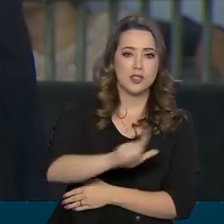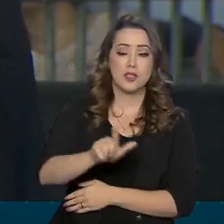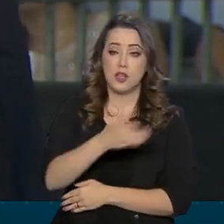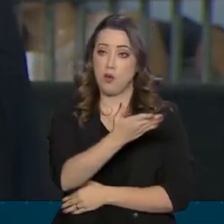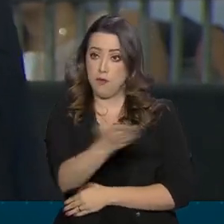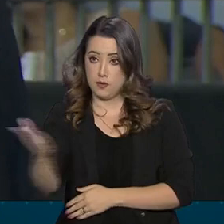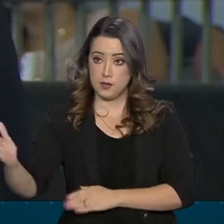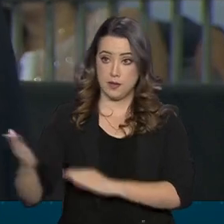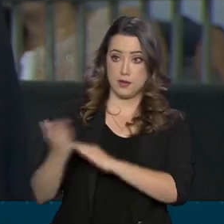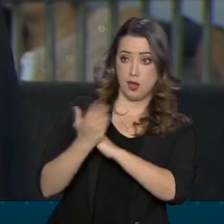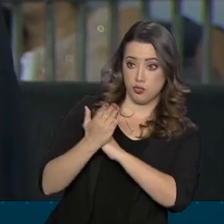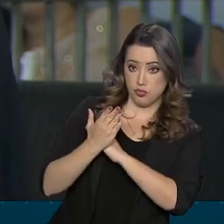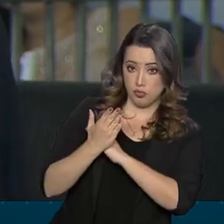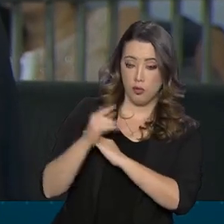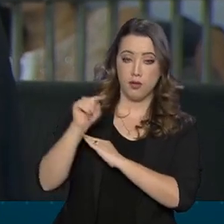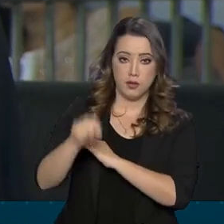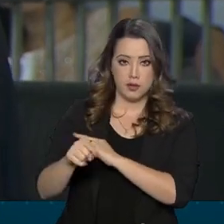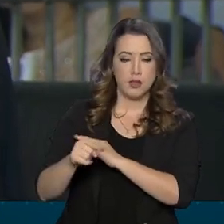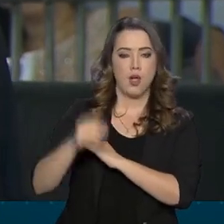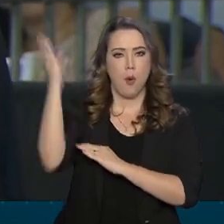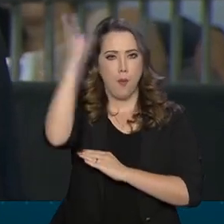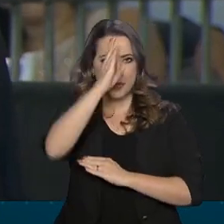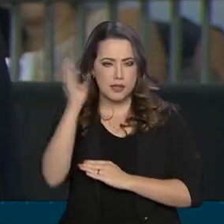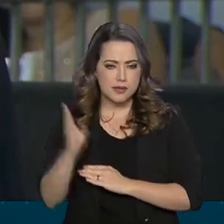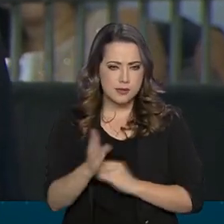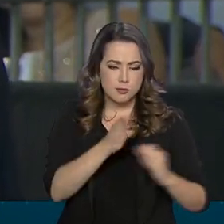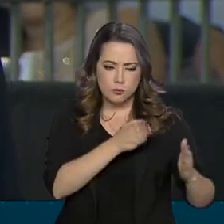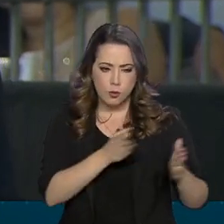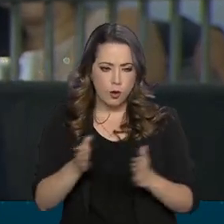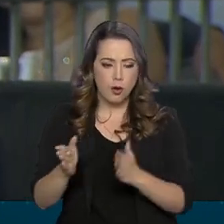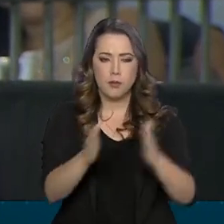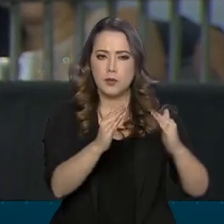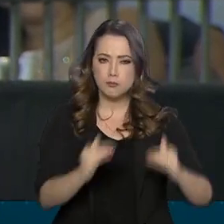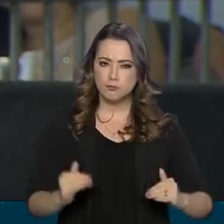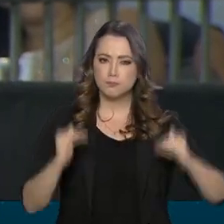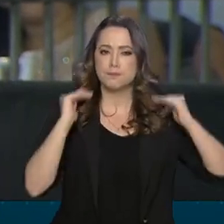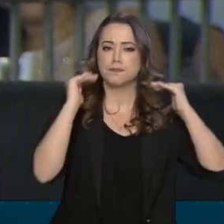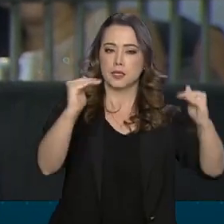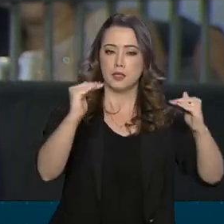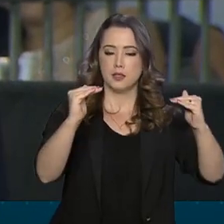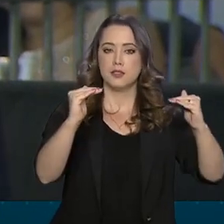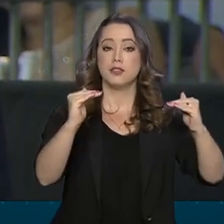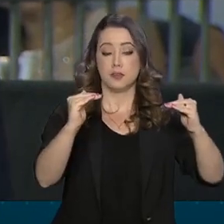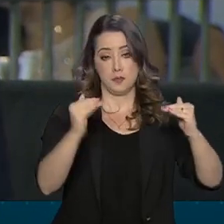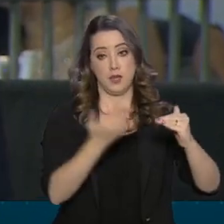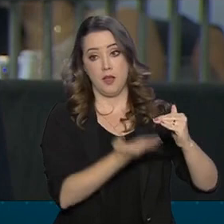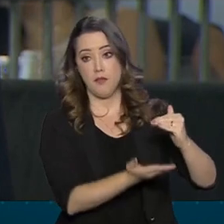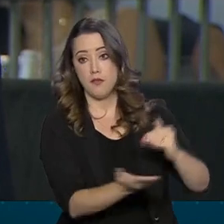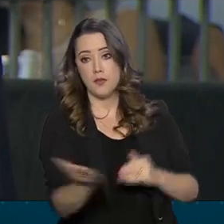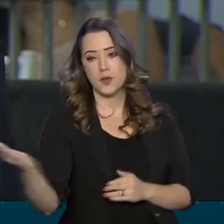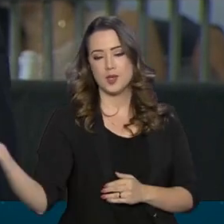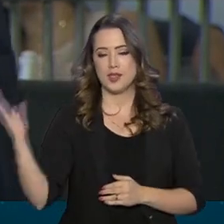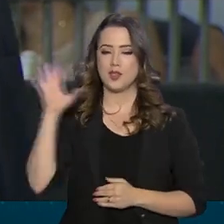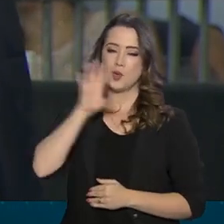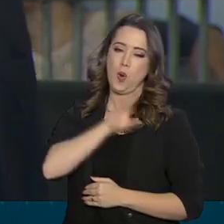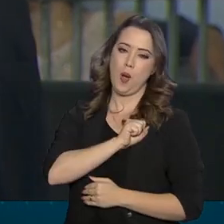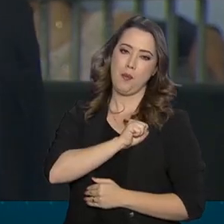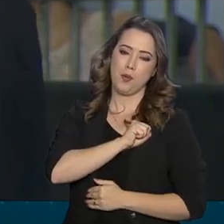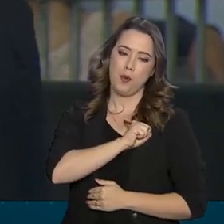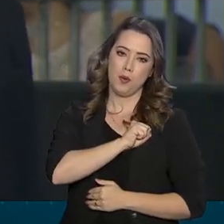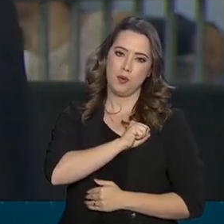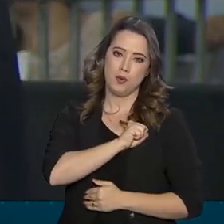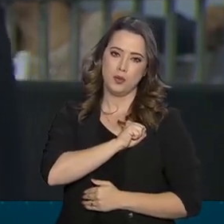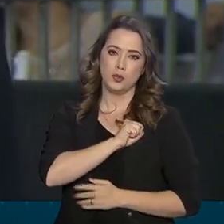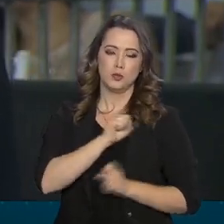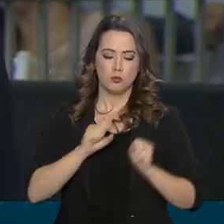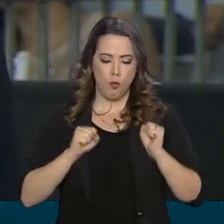maravilhoso, colocar o Brasil no local de destaque que ele merece. E vocês, com amor, com